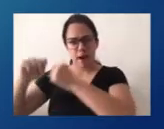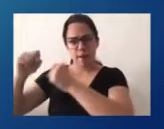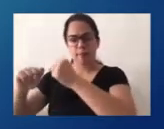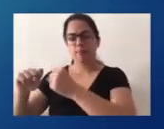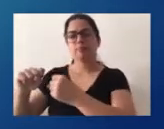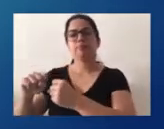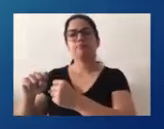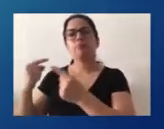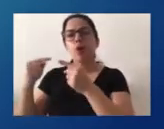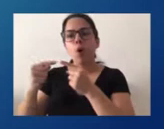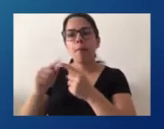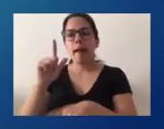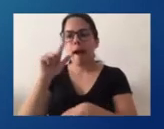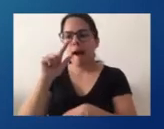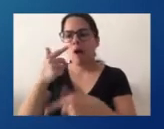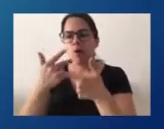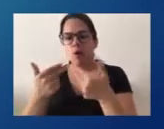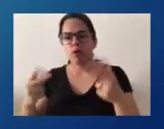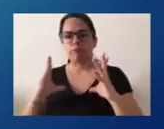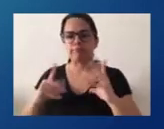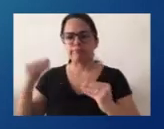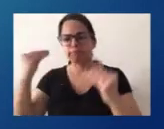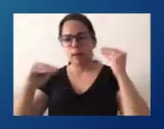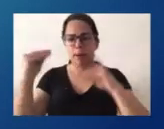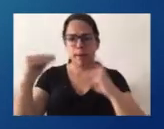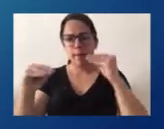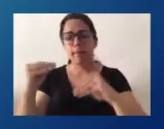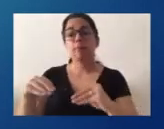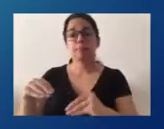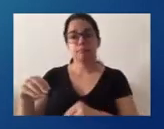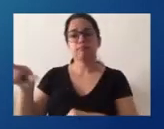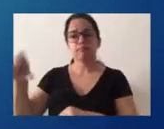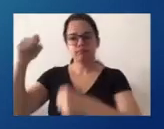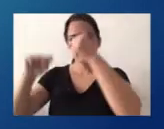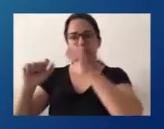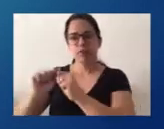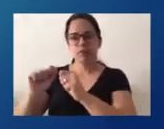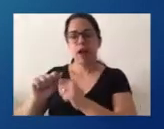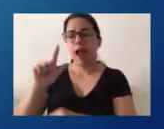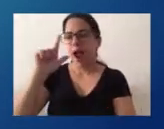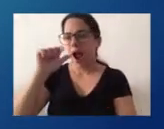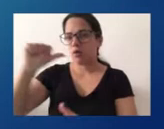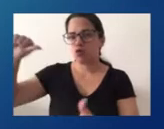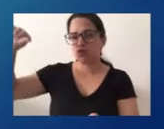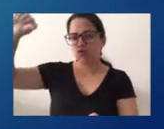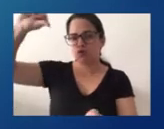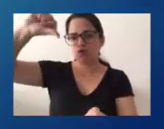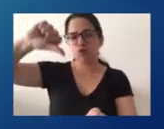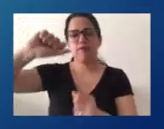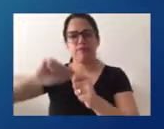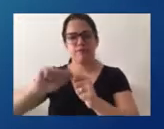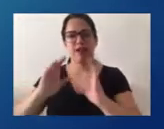manuais de cada fabricante, assim como o uso somente de água especificada pelos mesmos, né? Então, normalmente, o que os